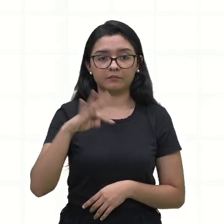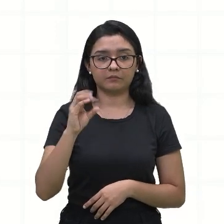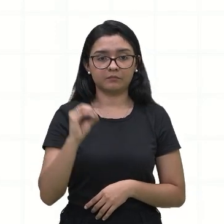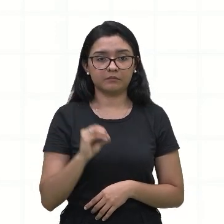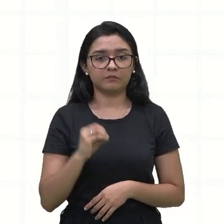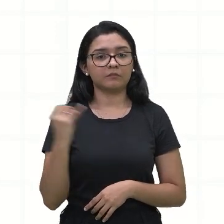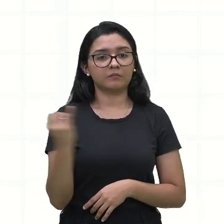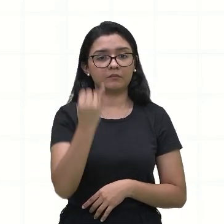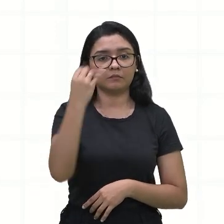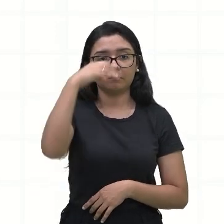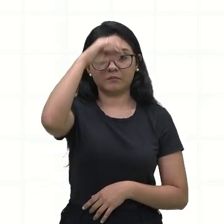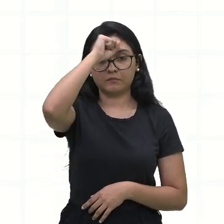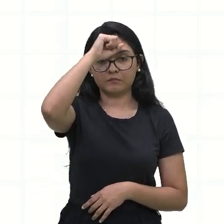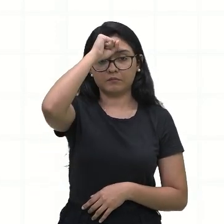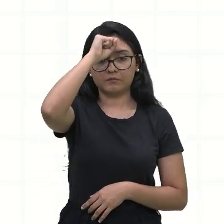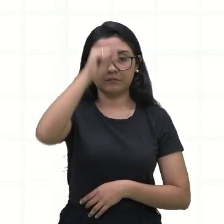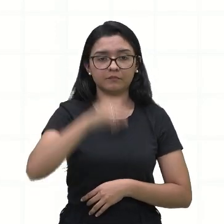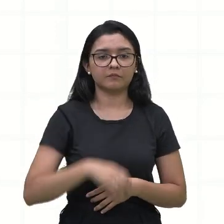aprender. Outro